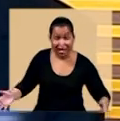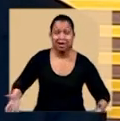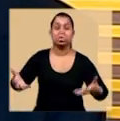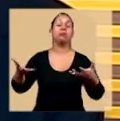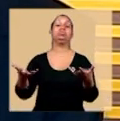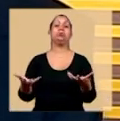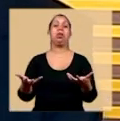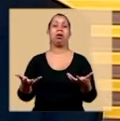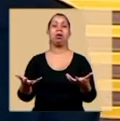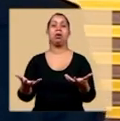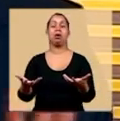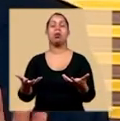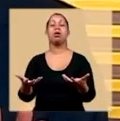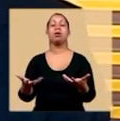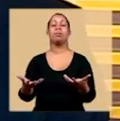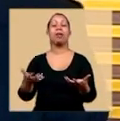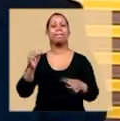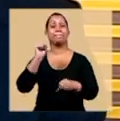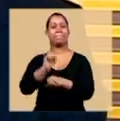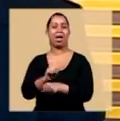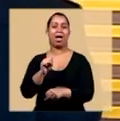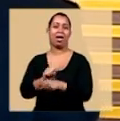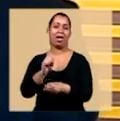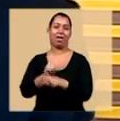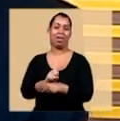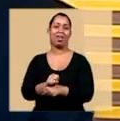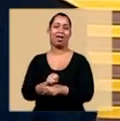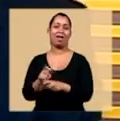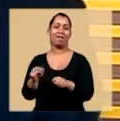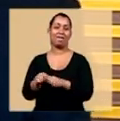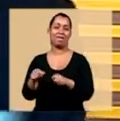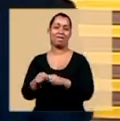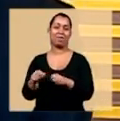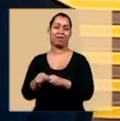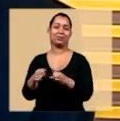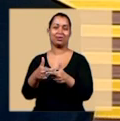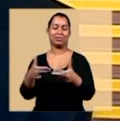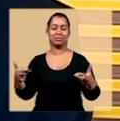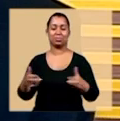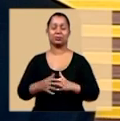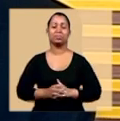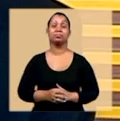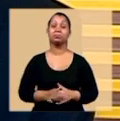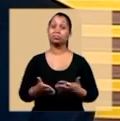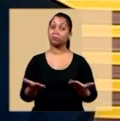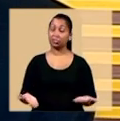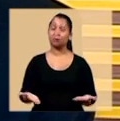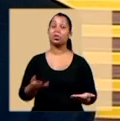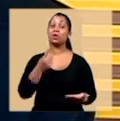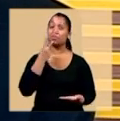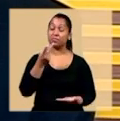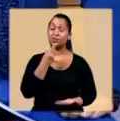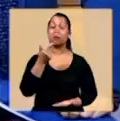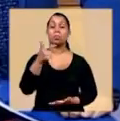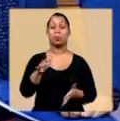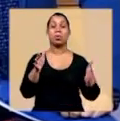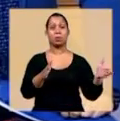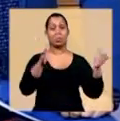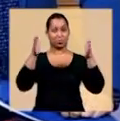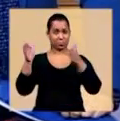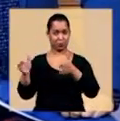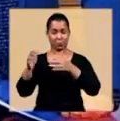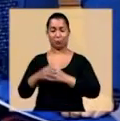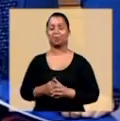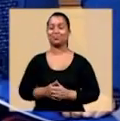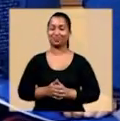é para estimular a cessação dessa prática, não é? E, às vezes, você acaba não conseguindo atingir esse objetivo. Bom, a gente vai